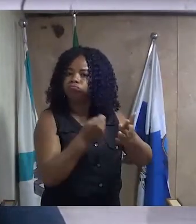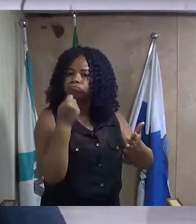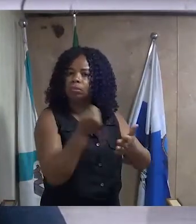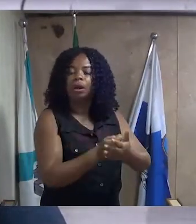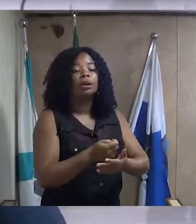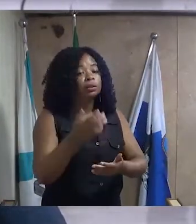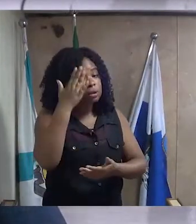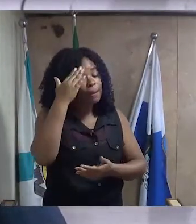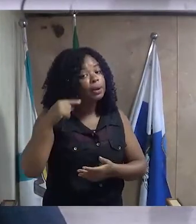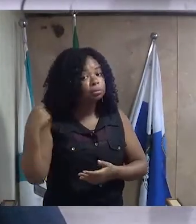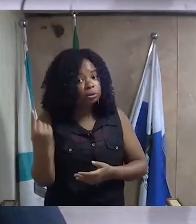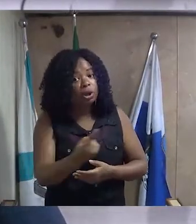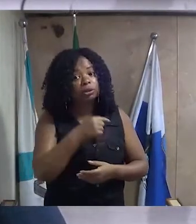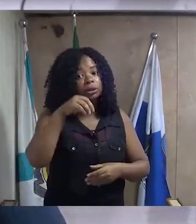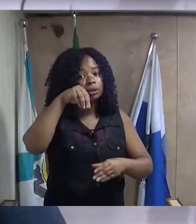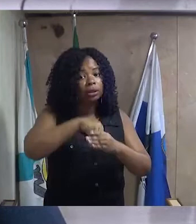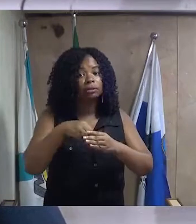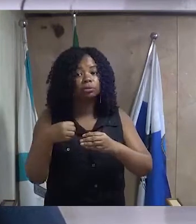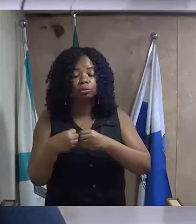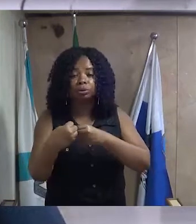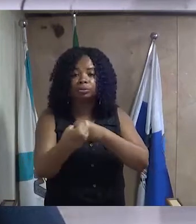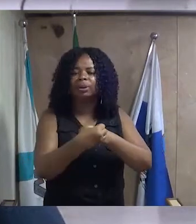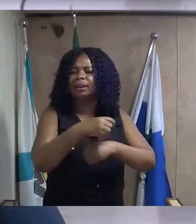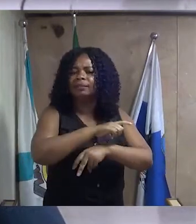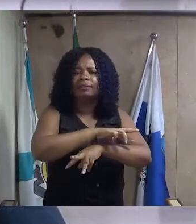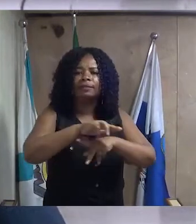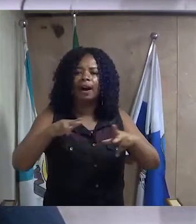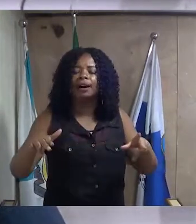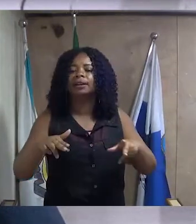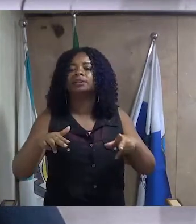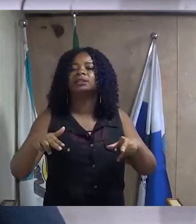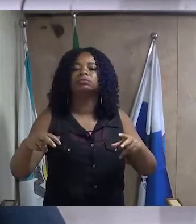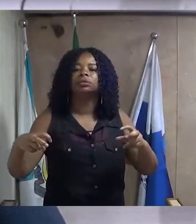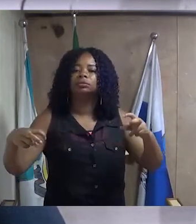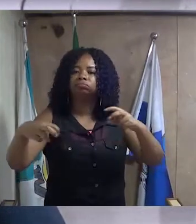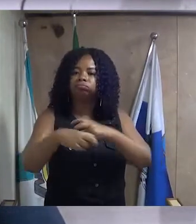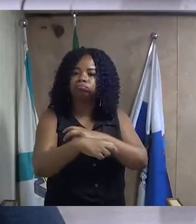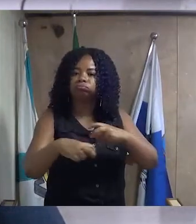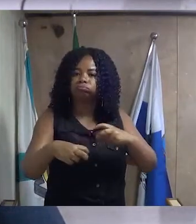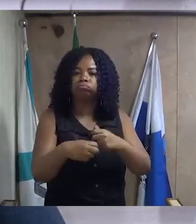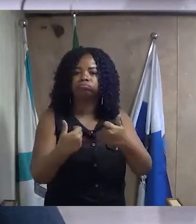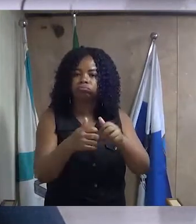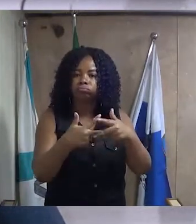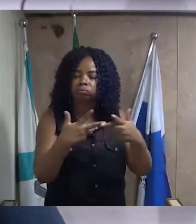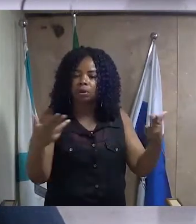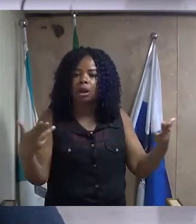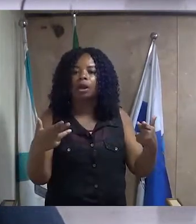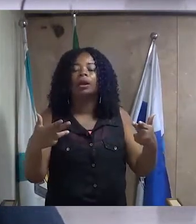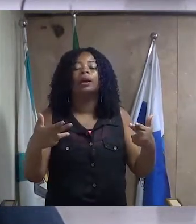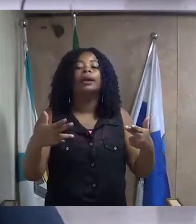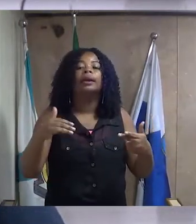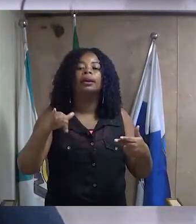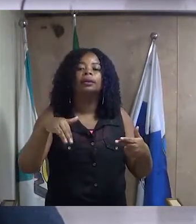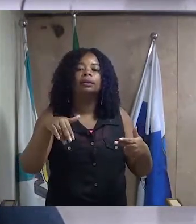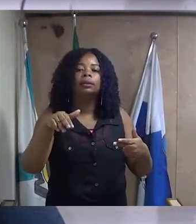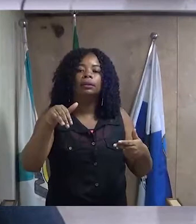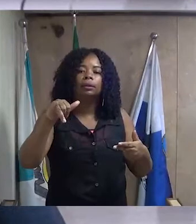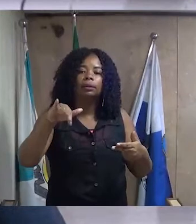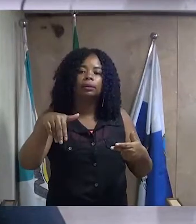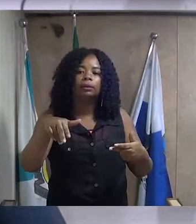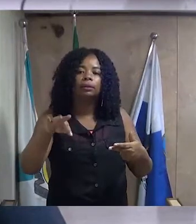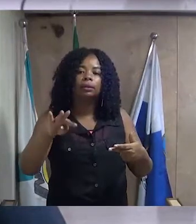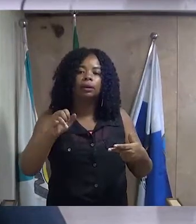linhas intermunicipais que não é tratado pelo município de Caxias. Como eu falei com Vossa